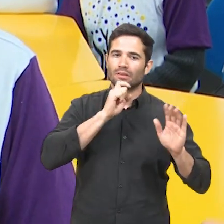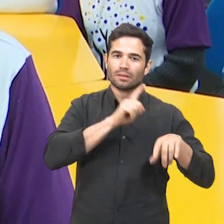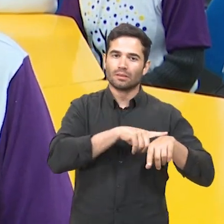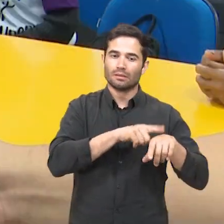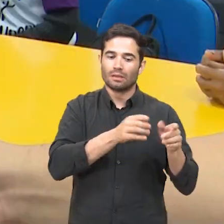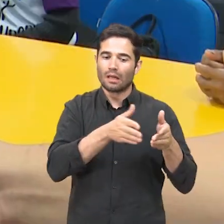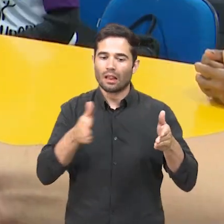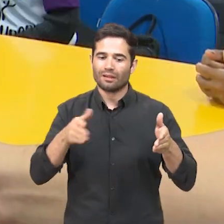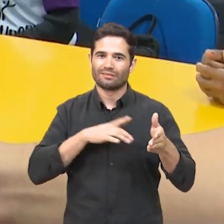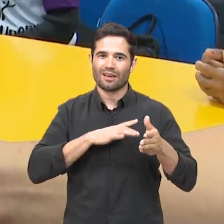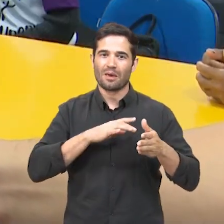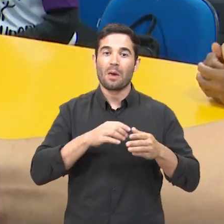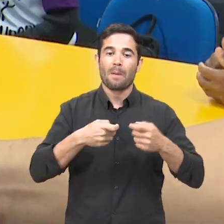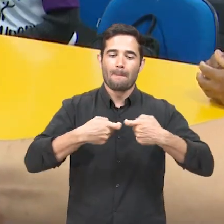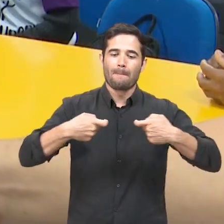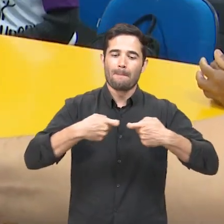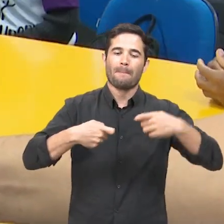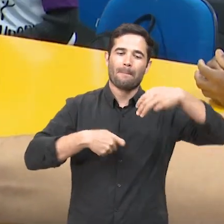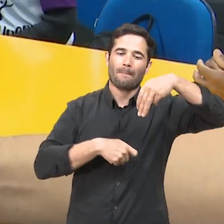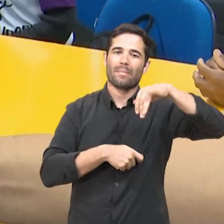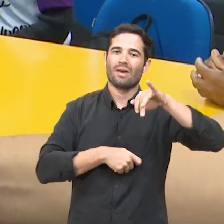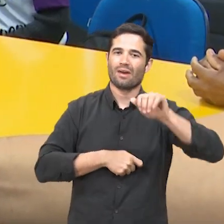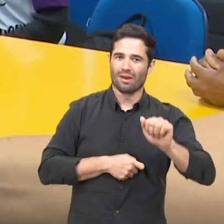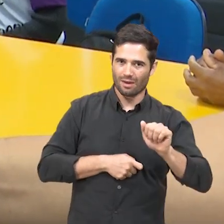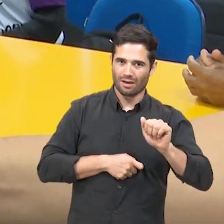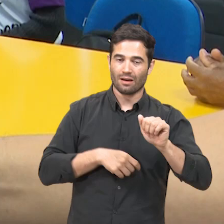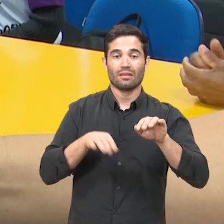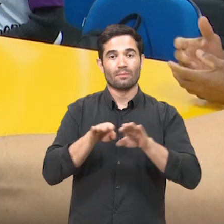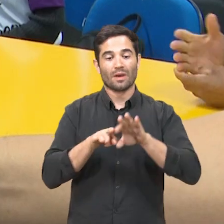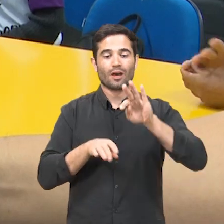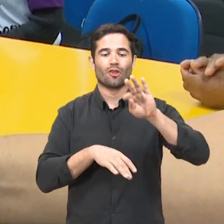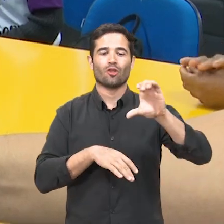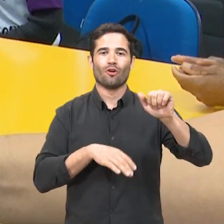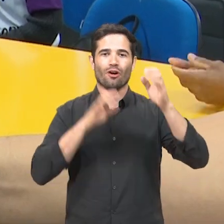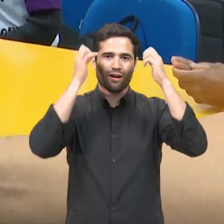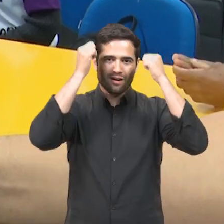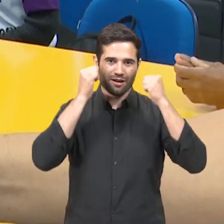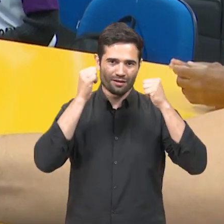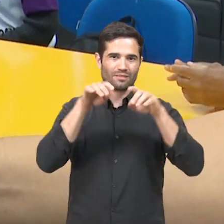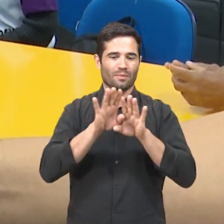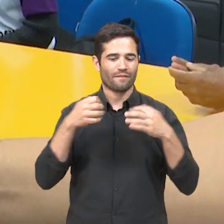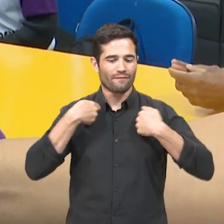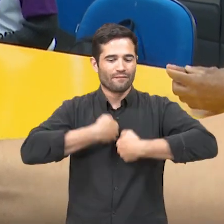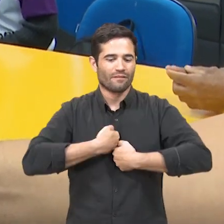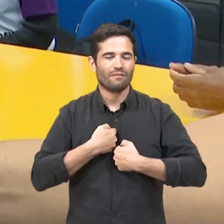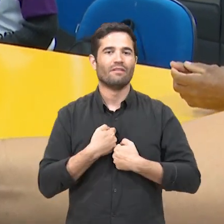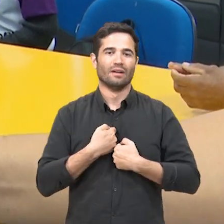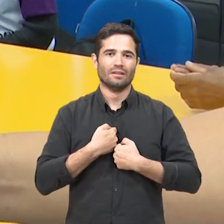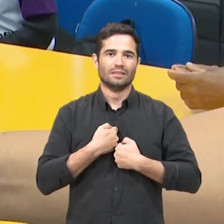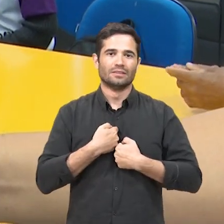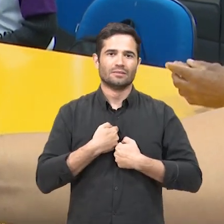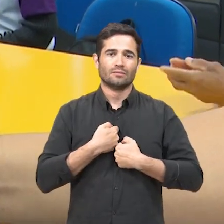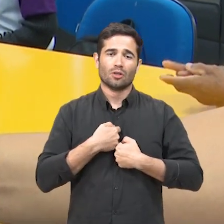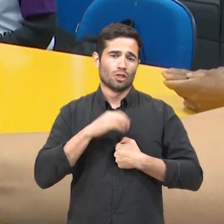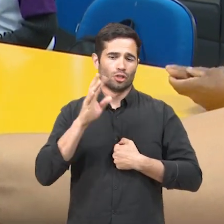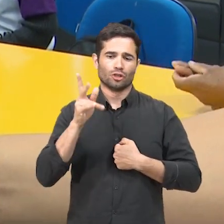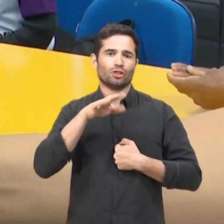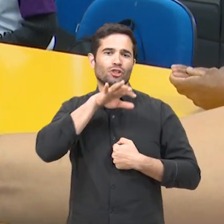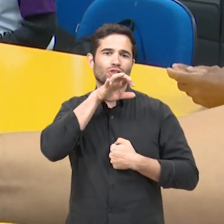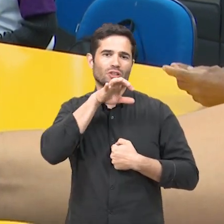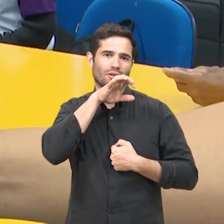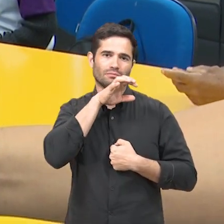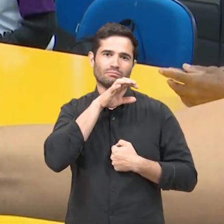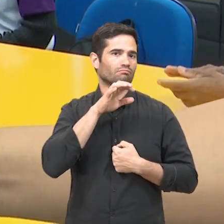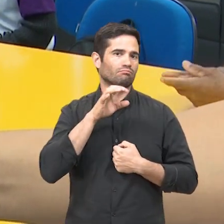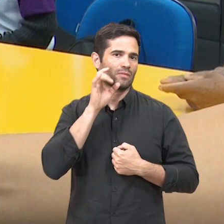durante o inverno. Muita meia no pé e toquinha na cabeça, agasalho e